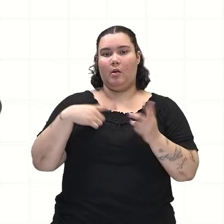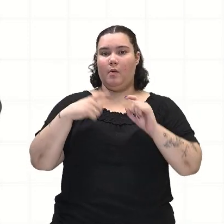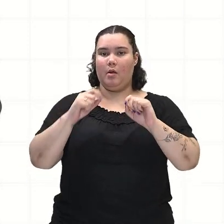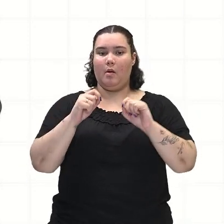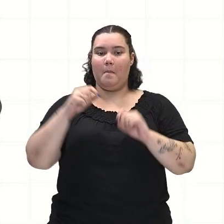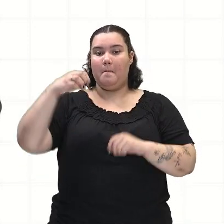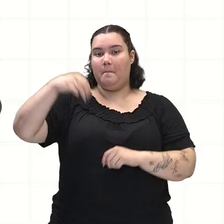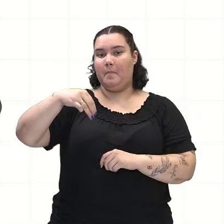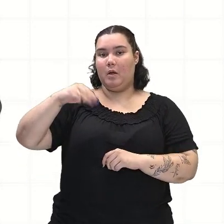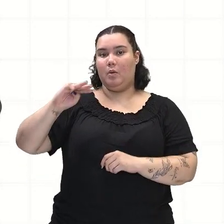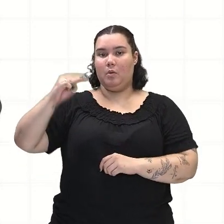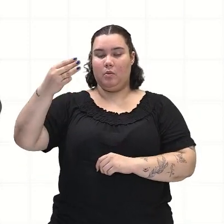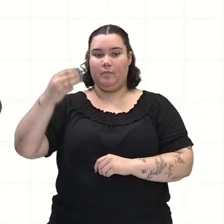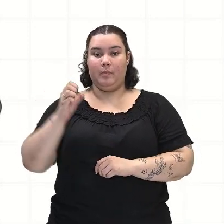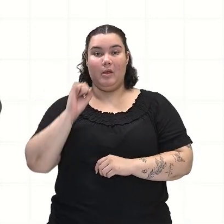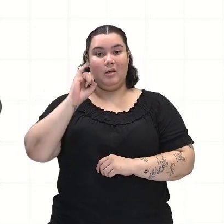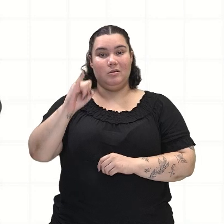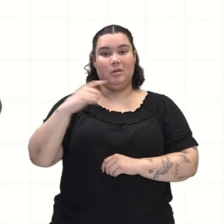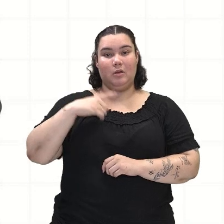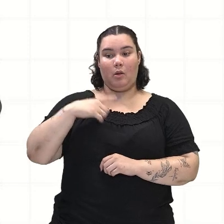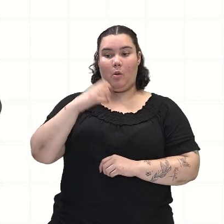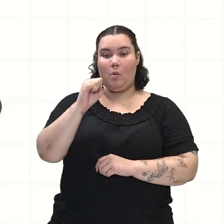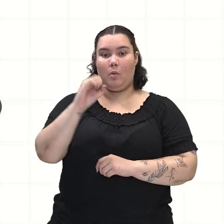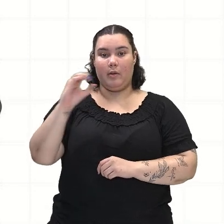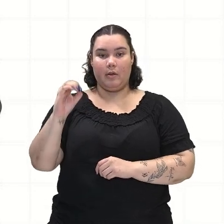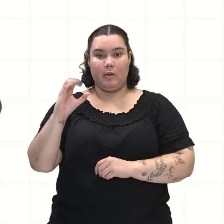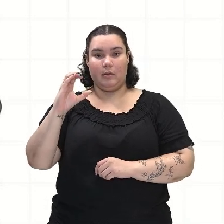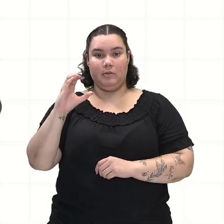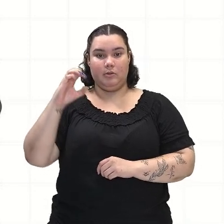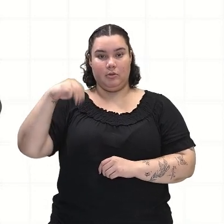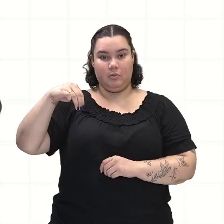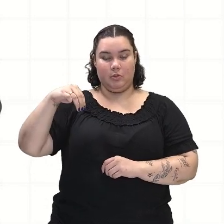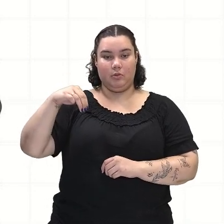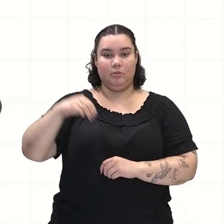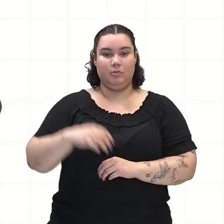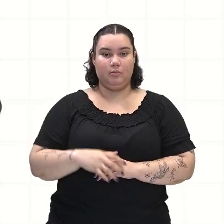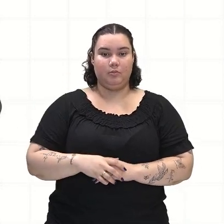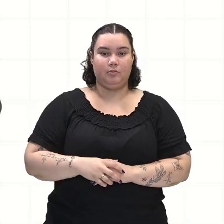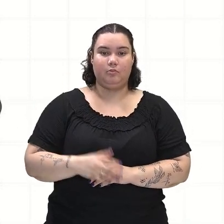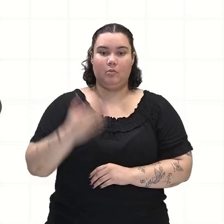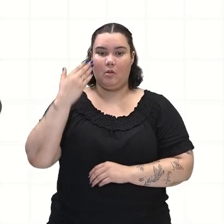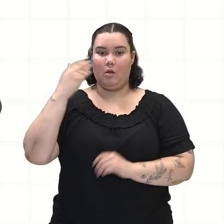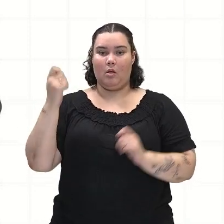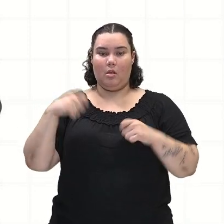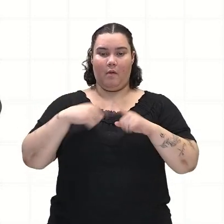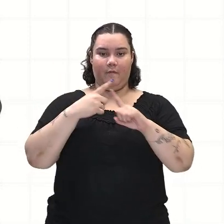cúbico. Se tivesse 80 centímetros, por exemplo, 80 centímetros, eu poderia